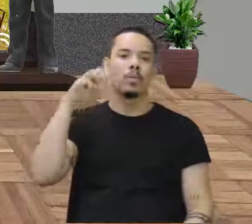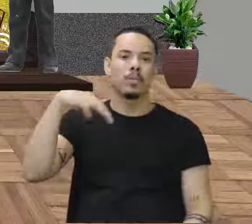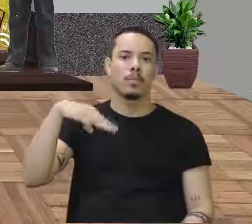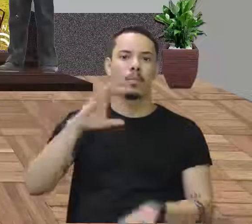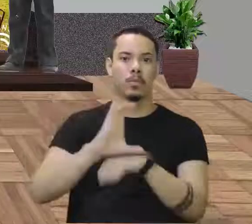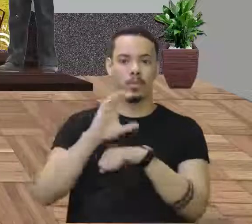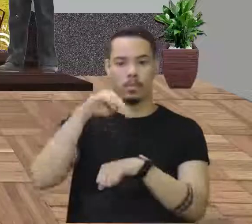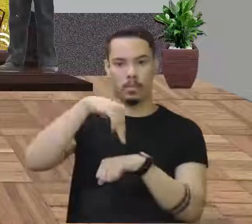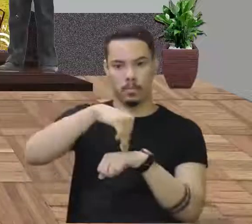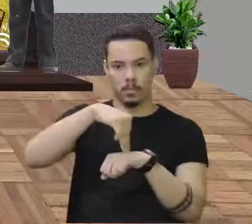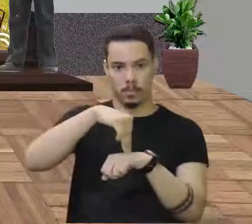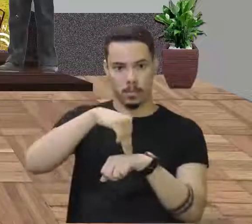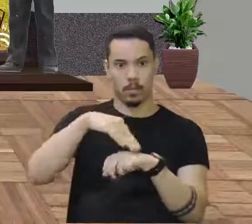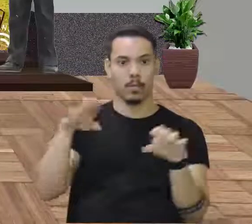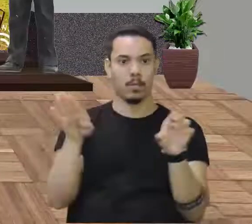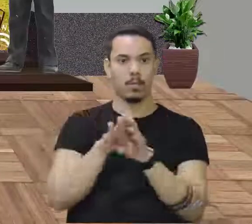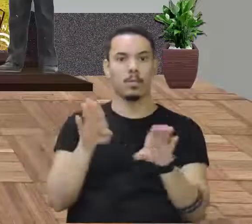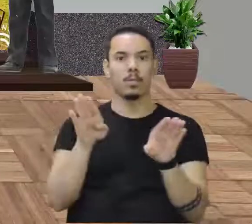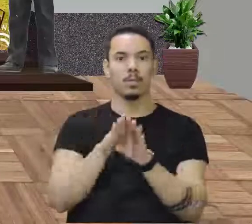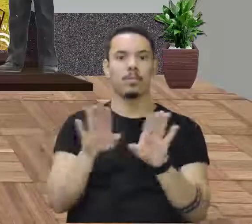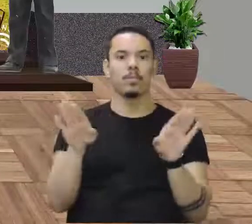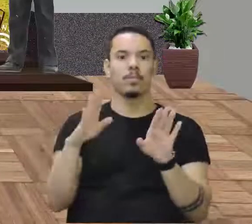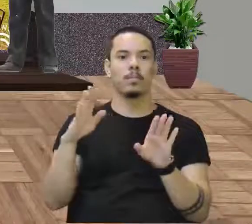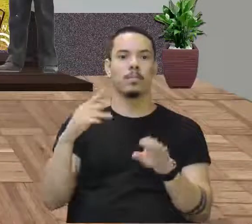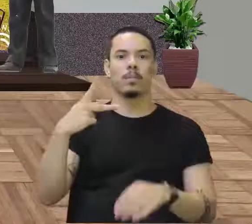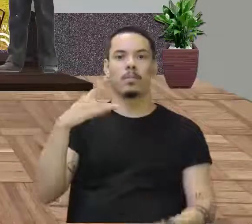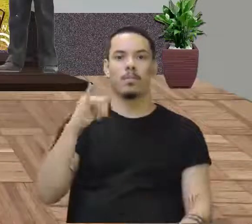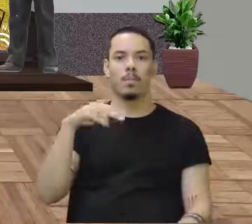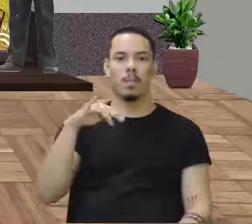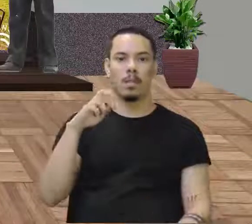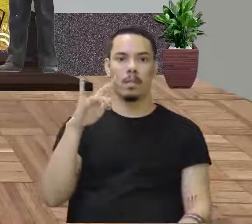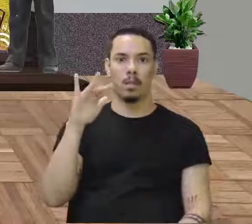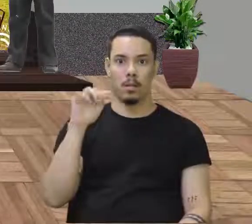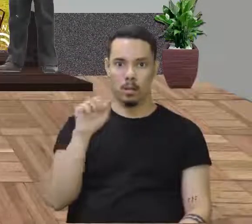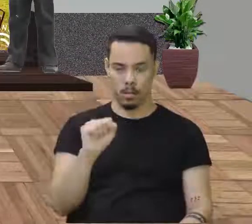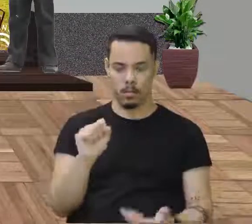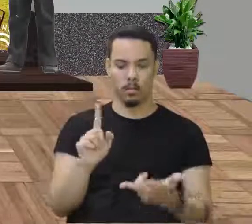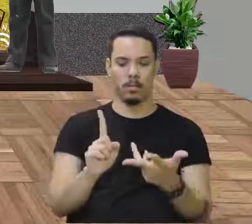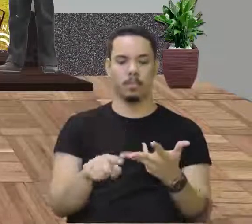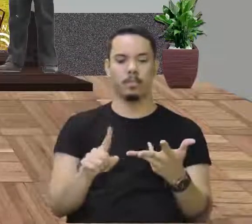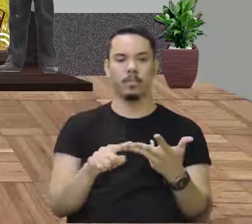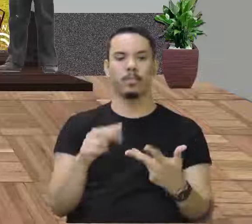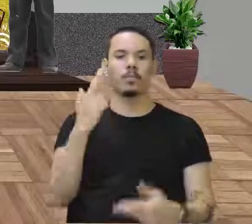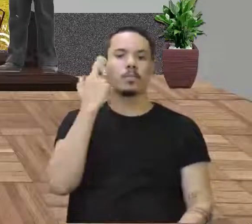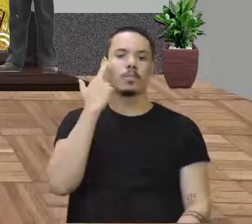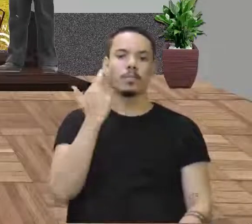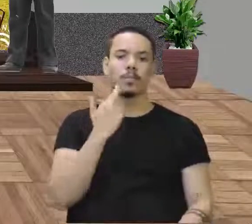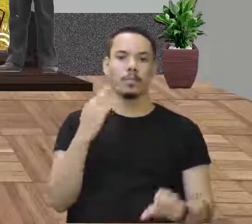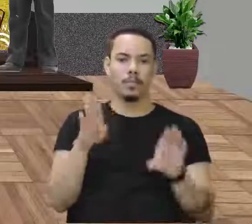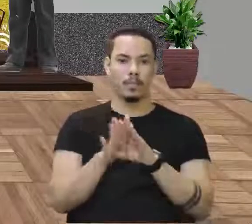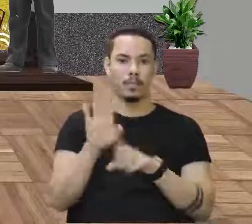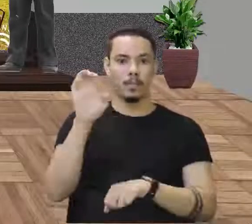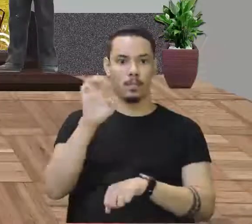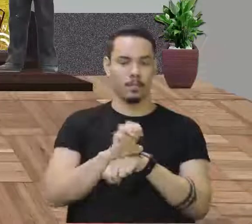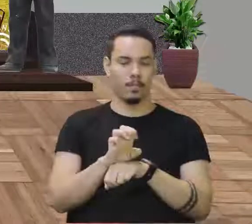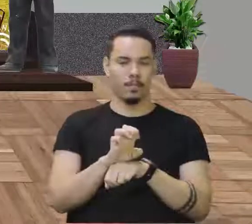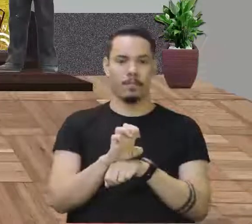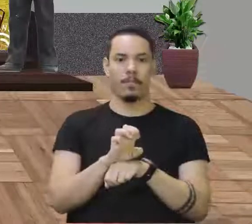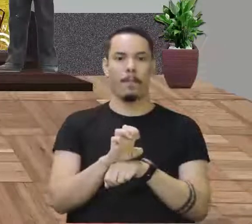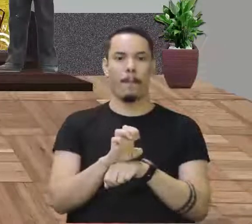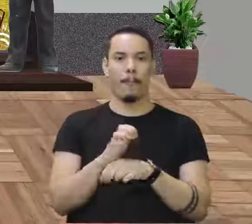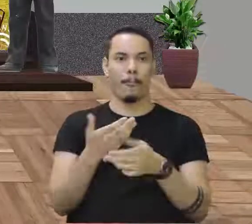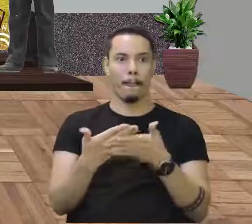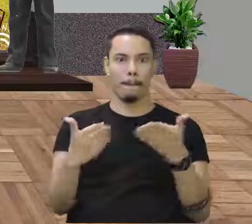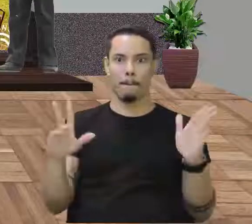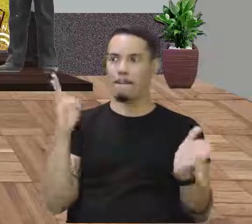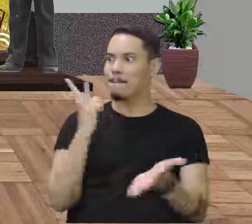Marques, e até em Pimenteiras. Rondônia é esse estado que abre